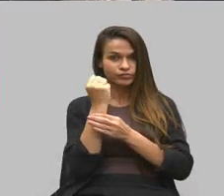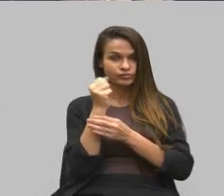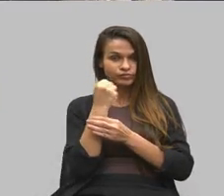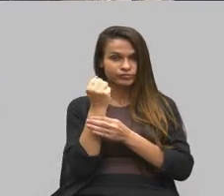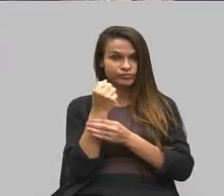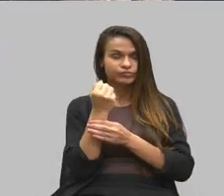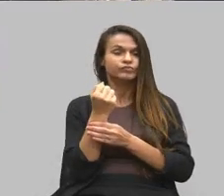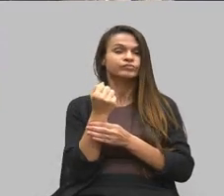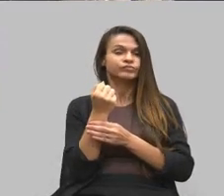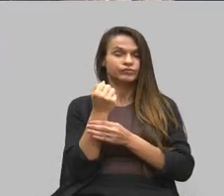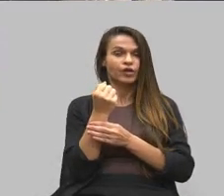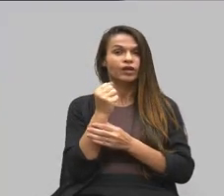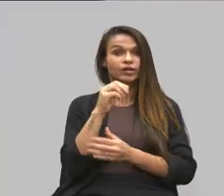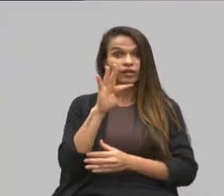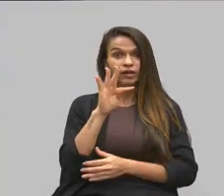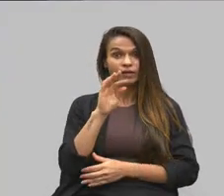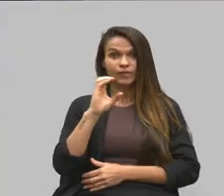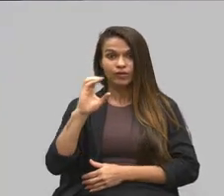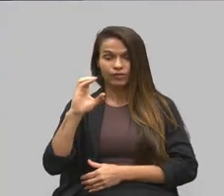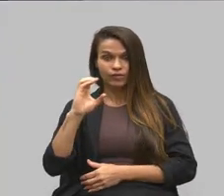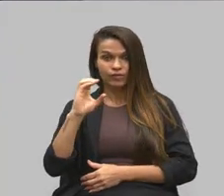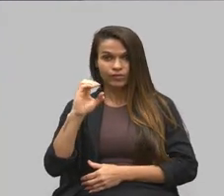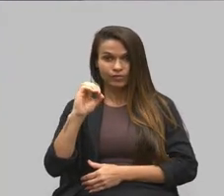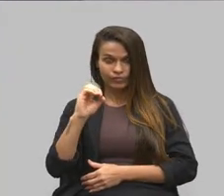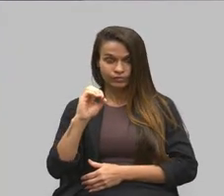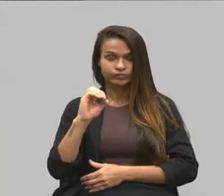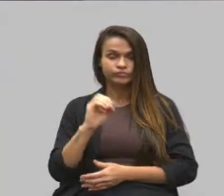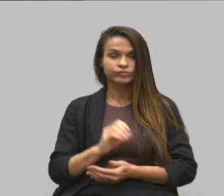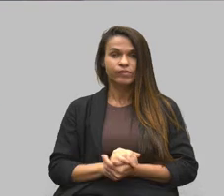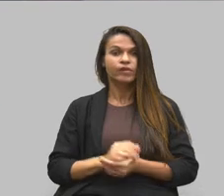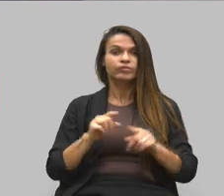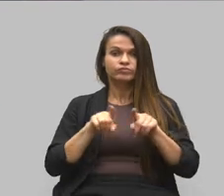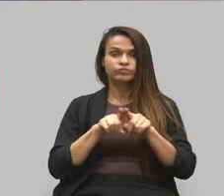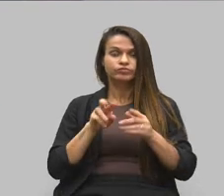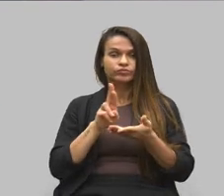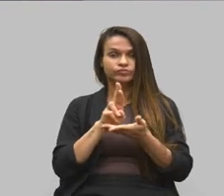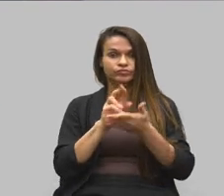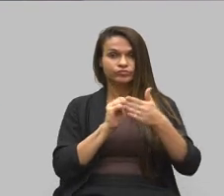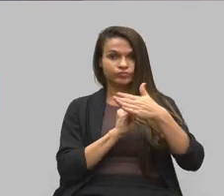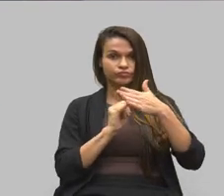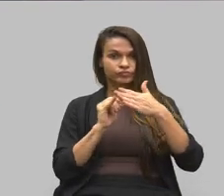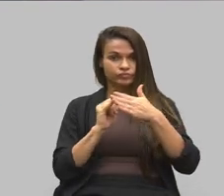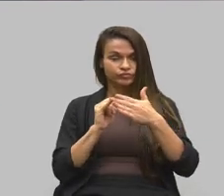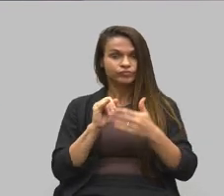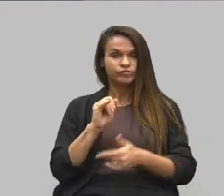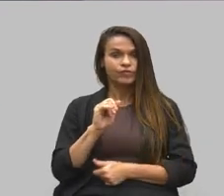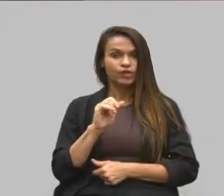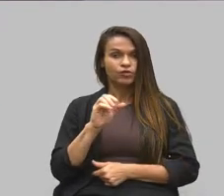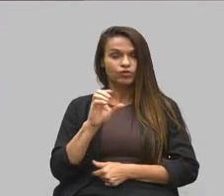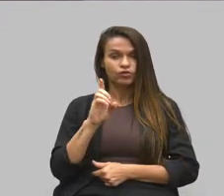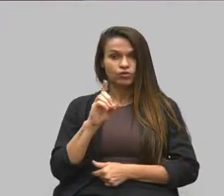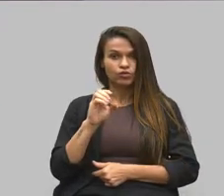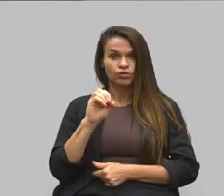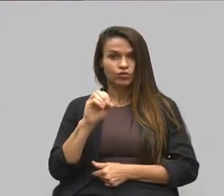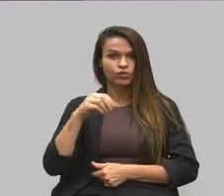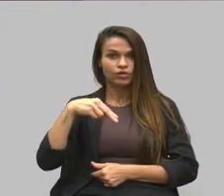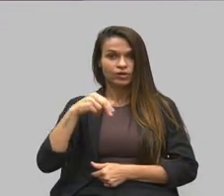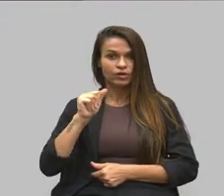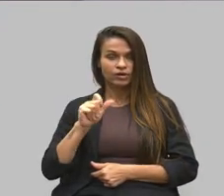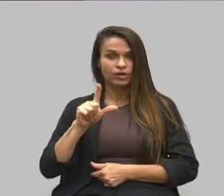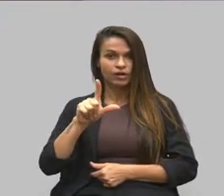vem representando Leonardo Contijo do Instituto manoal nós temos também a presença da